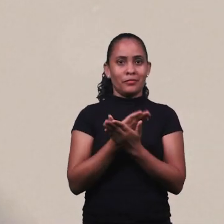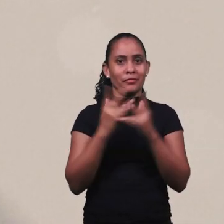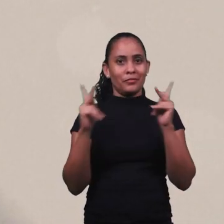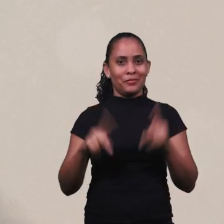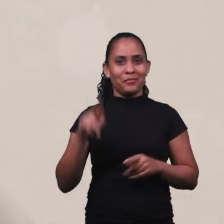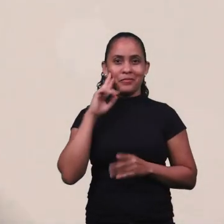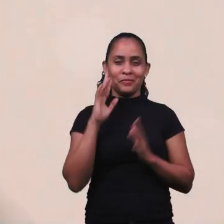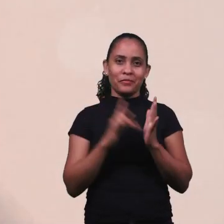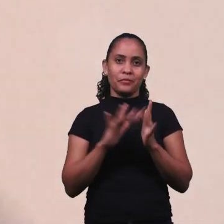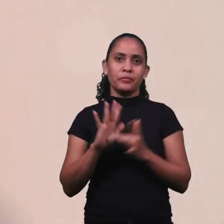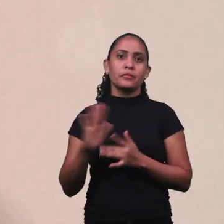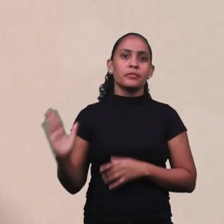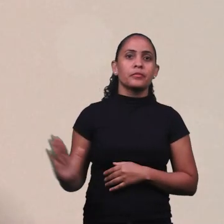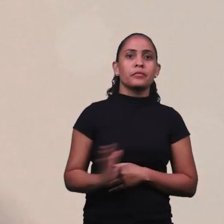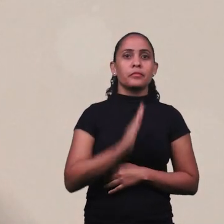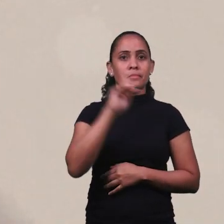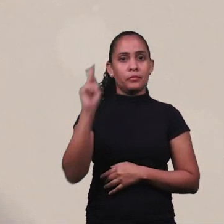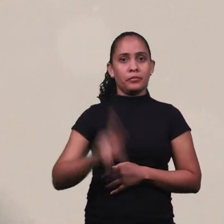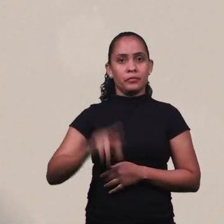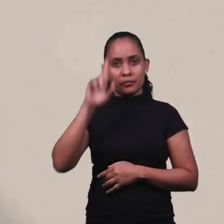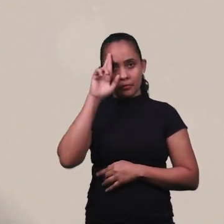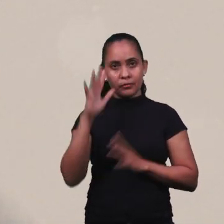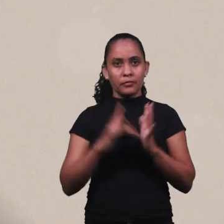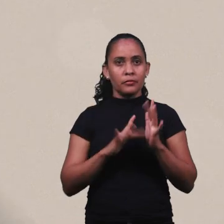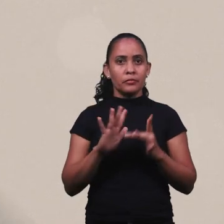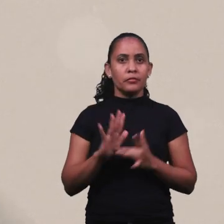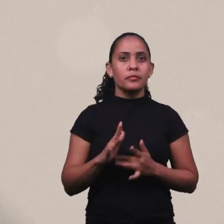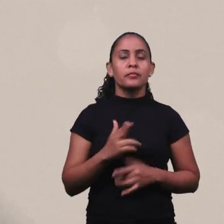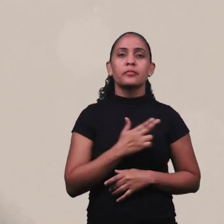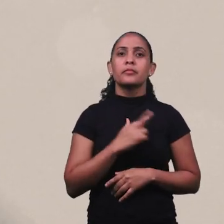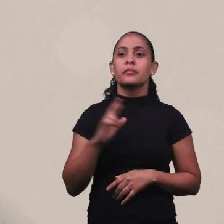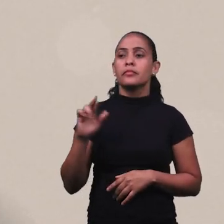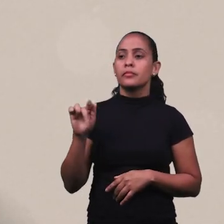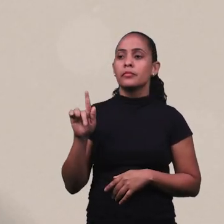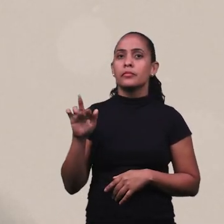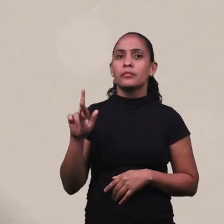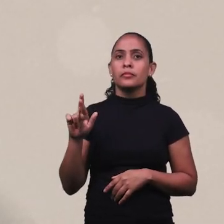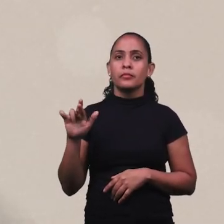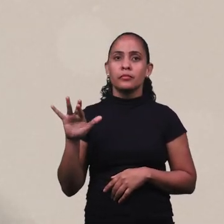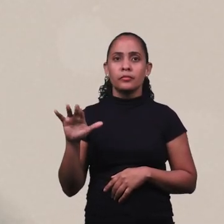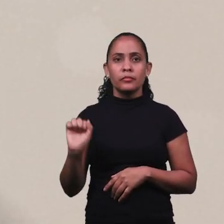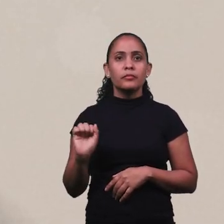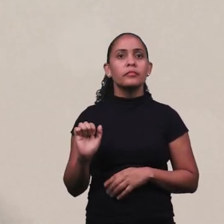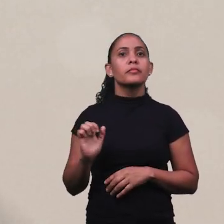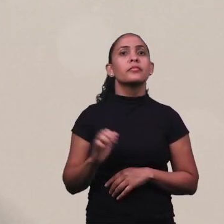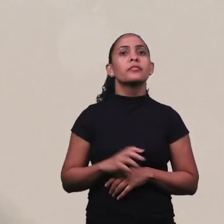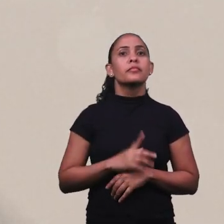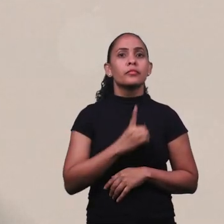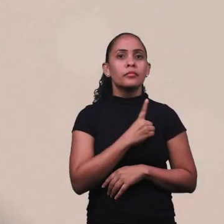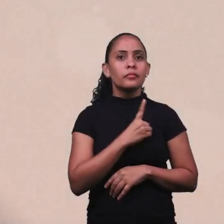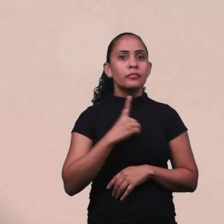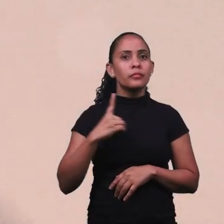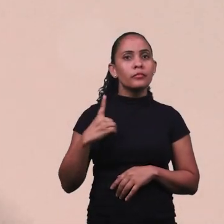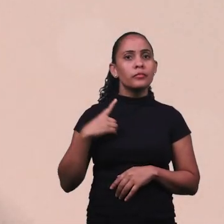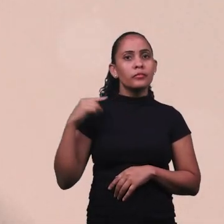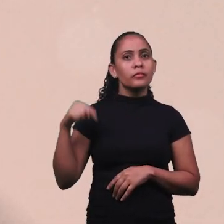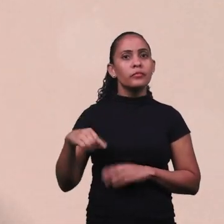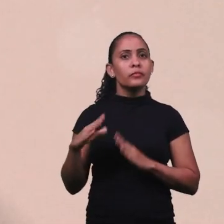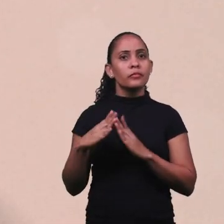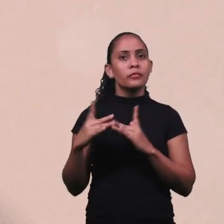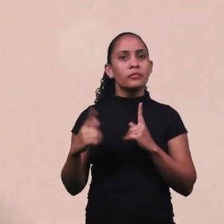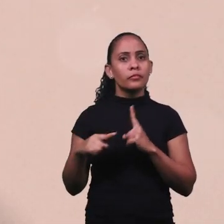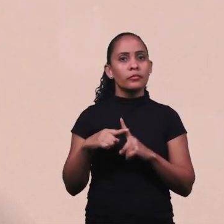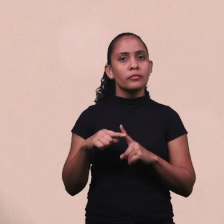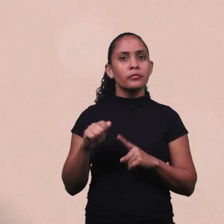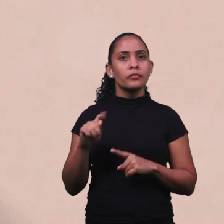do Senhor Jesus. Irmãos, a paz do Senhor, meu nome é Rogéria Corsini, eu sou diácono aqui na igreja do